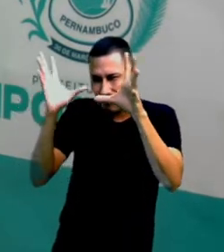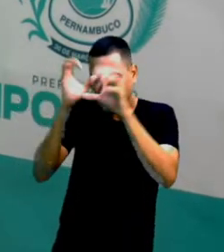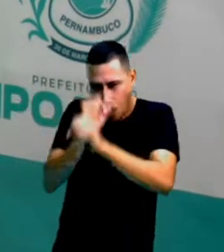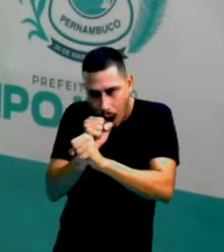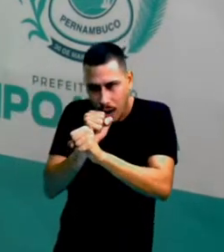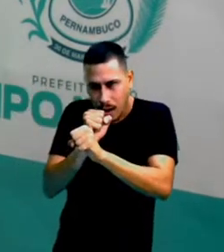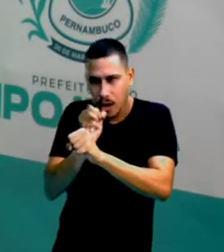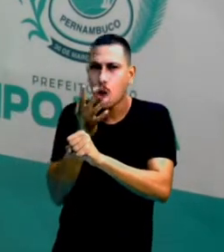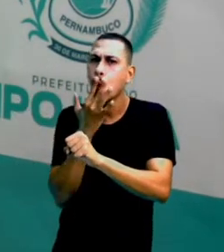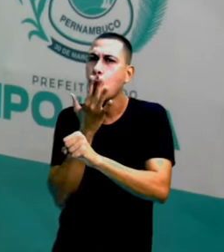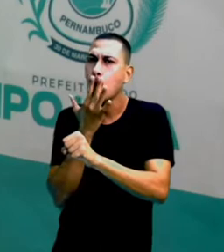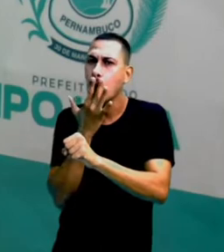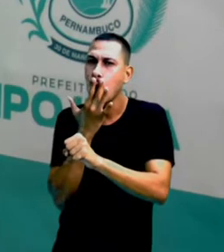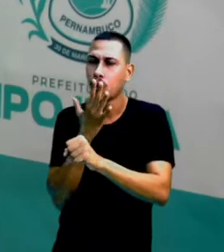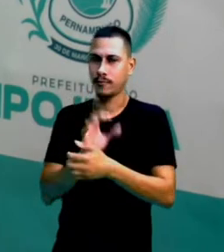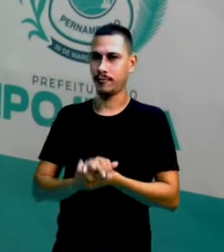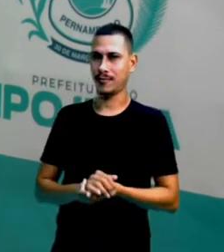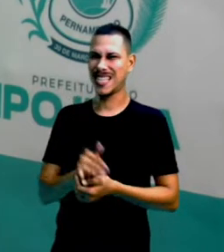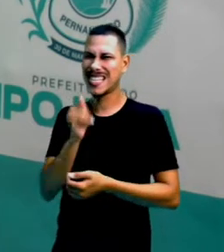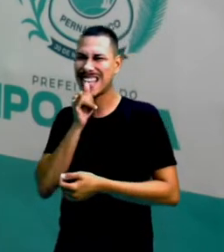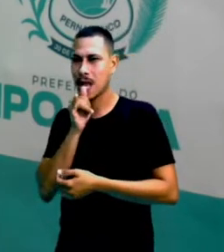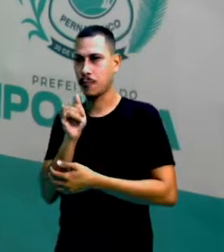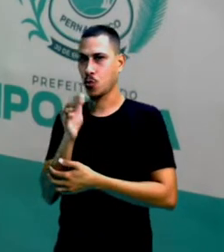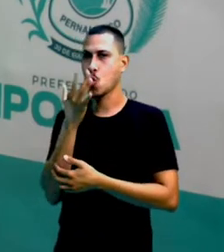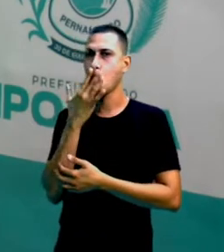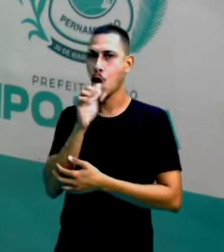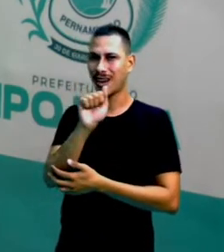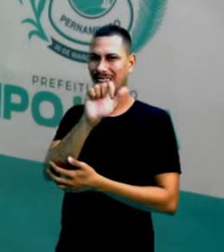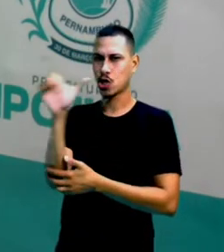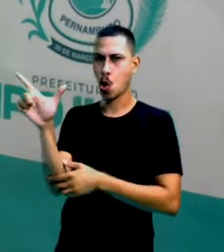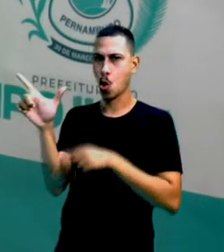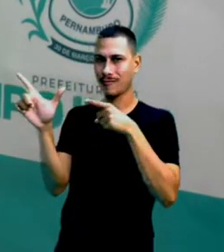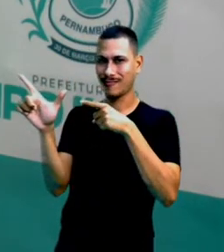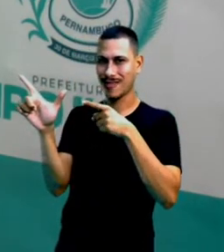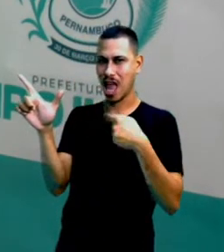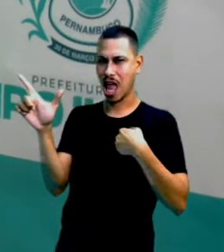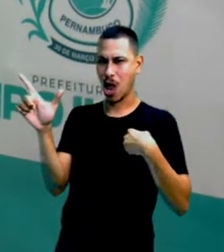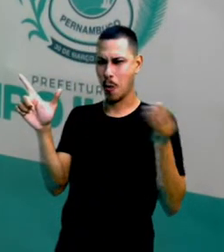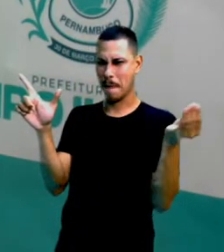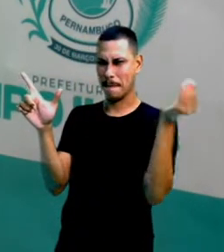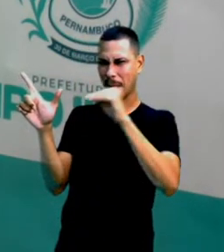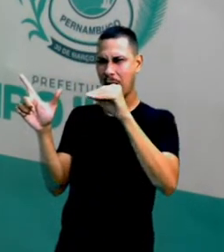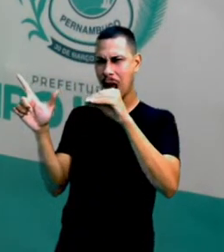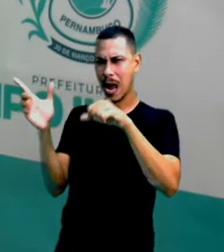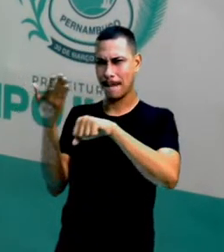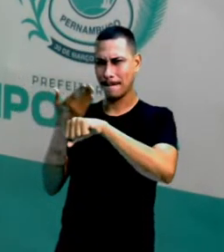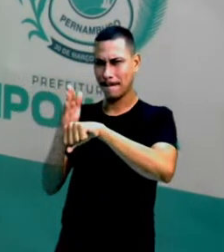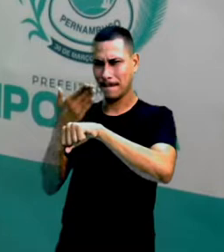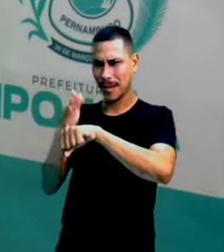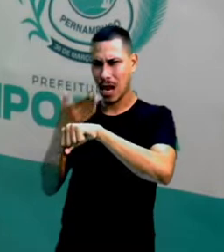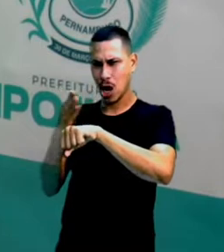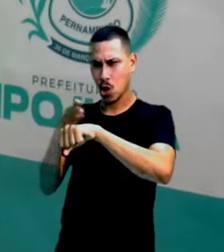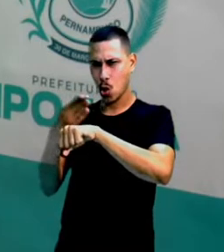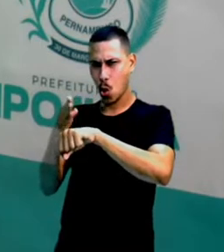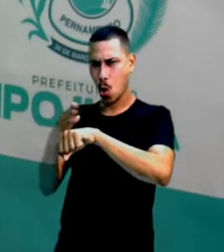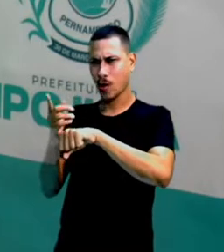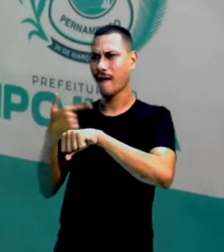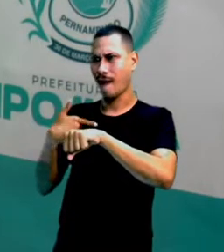para escurecer. Então, se eu tenho o azul e eu boto branco nele, eu vou clarear esse